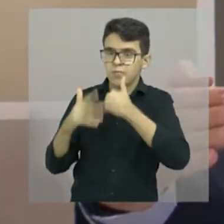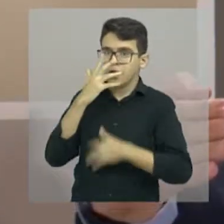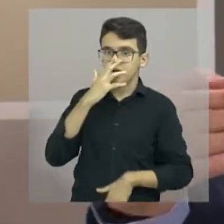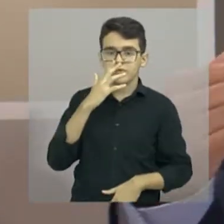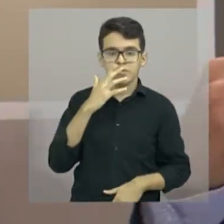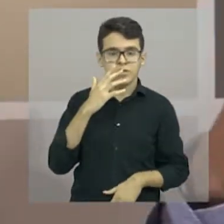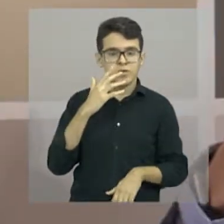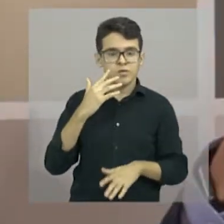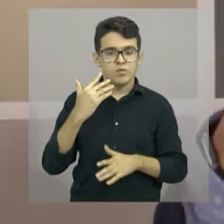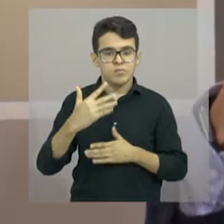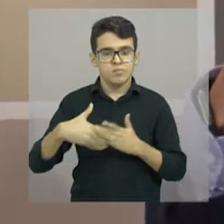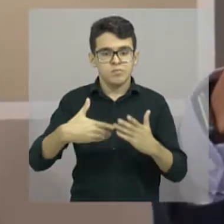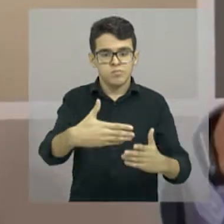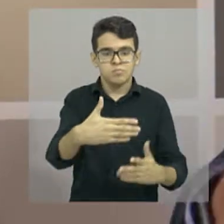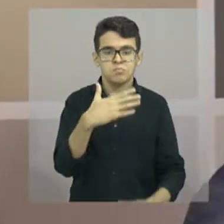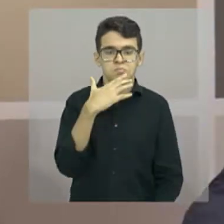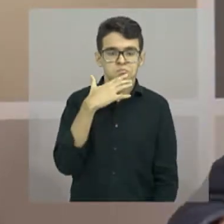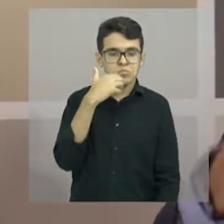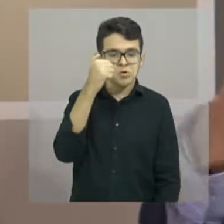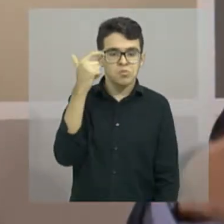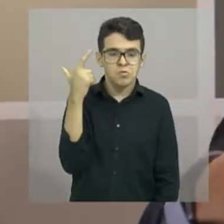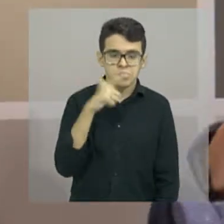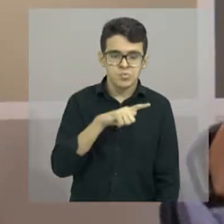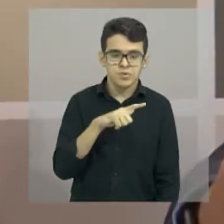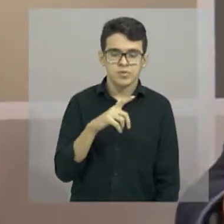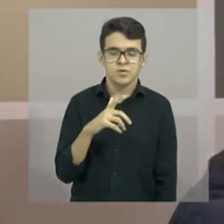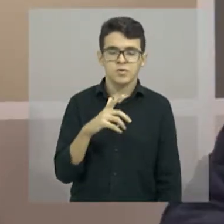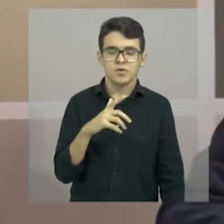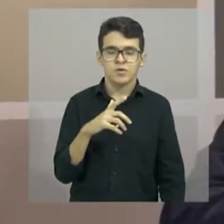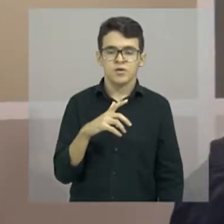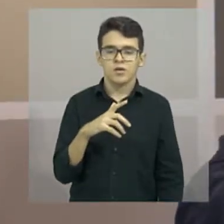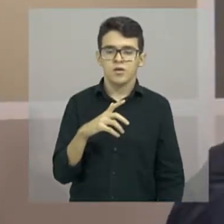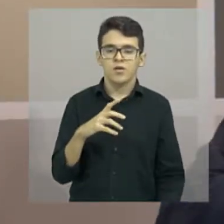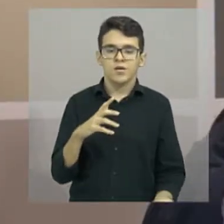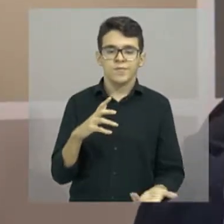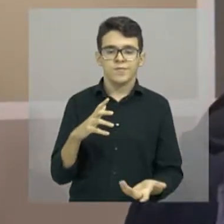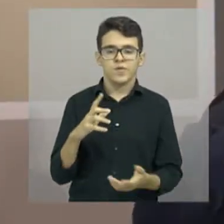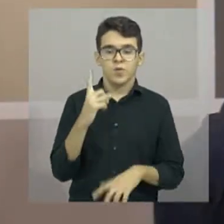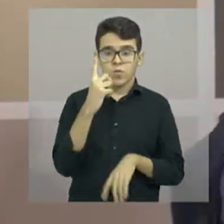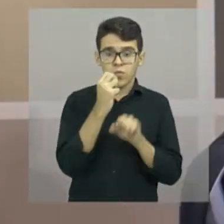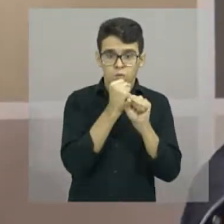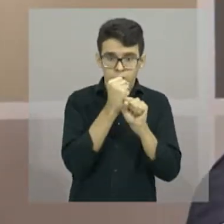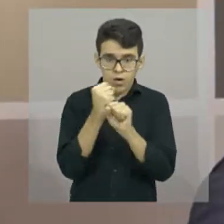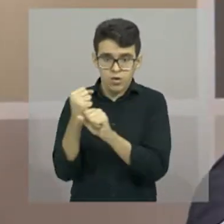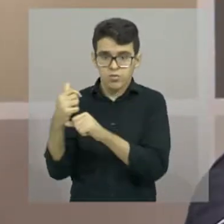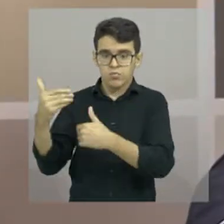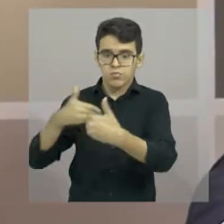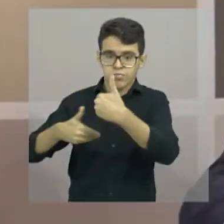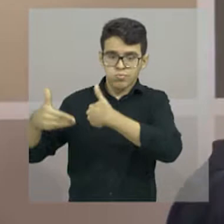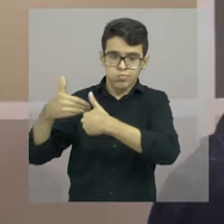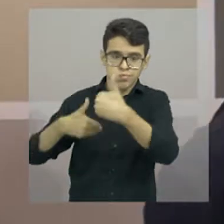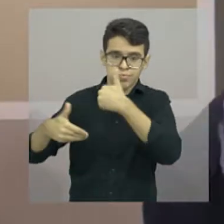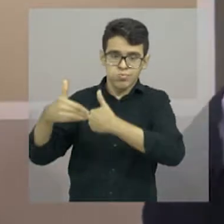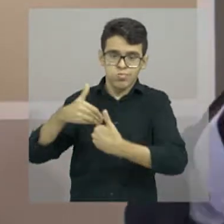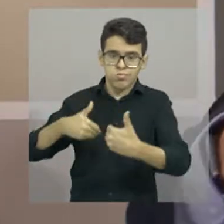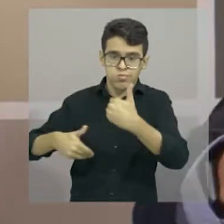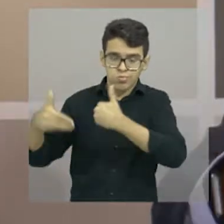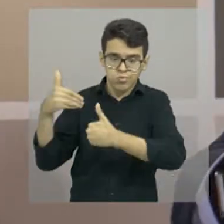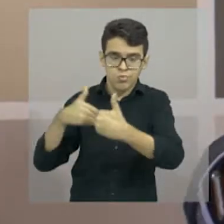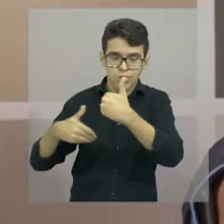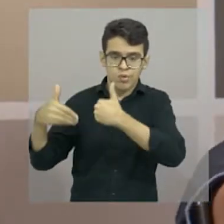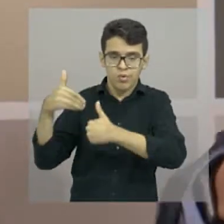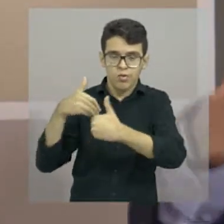o tornozelo, ele ia doendo cada vez menos. Ao final, começava a doer só de manhã. E aí depois com